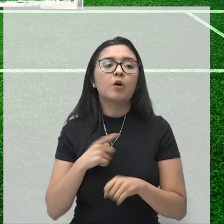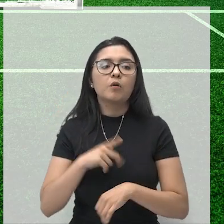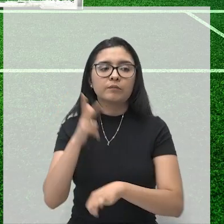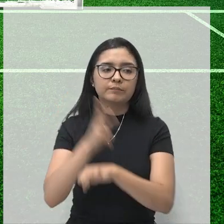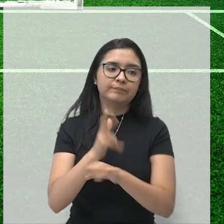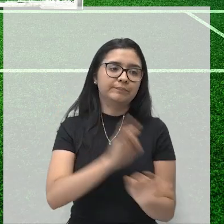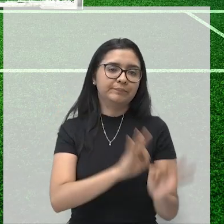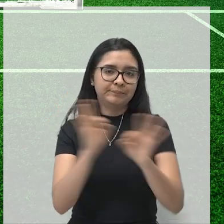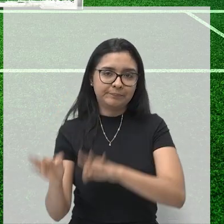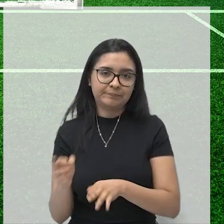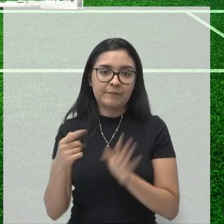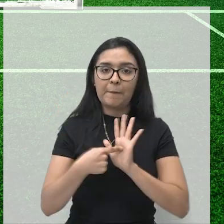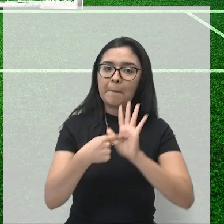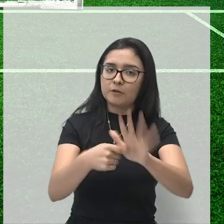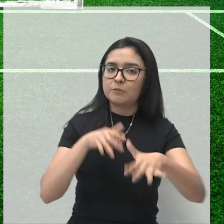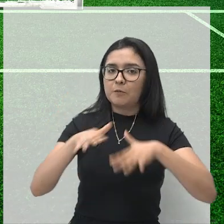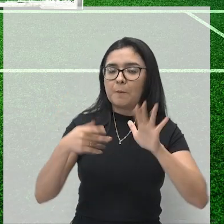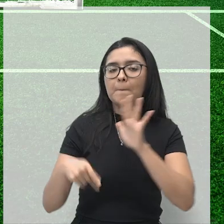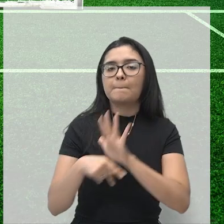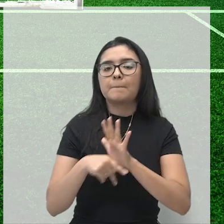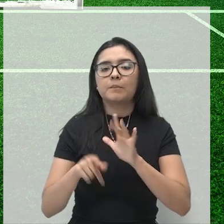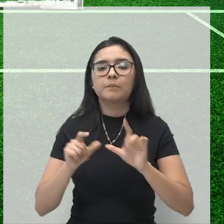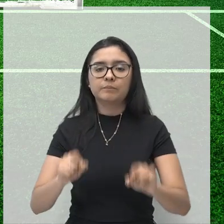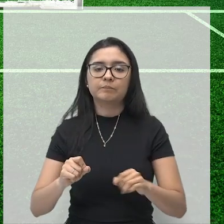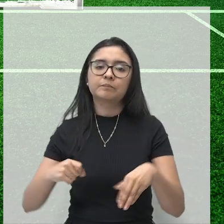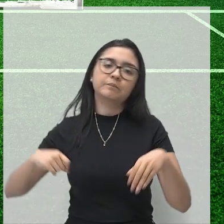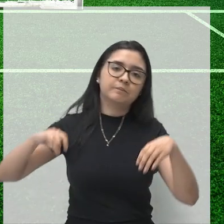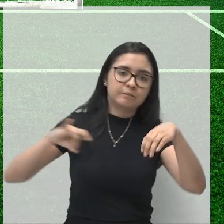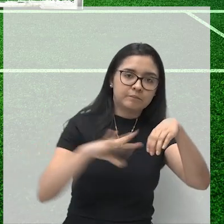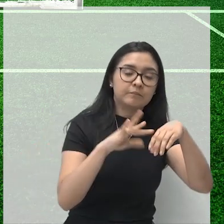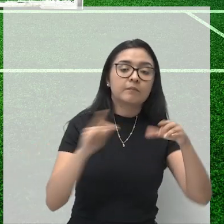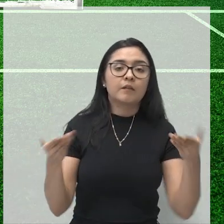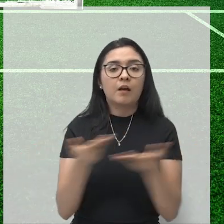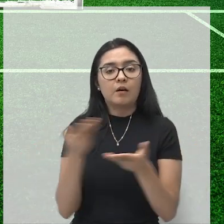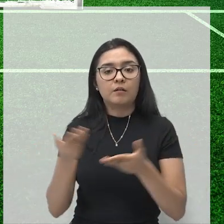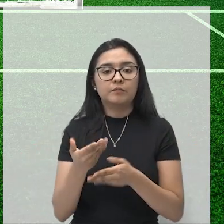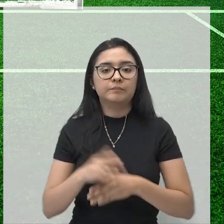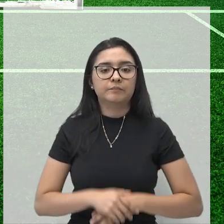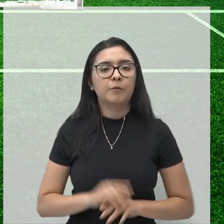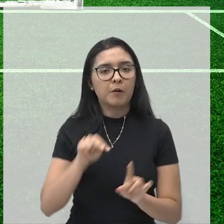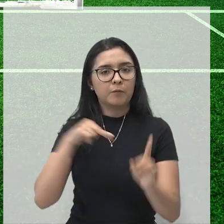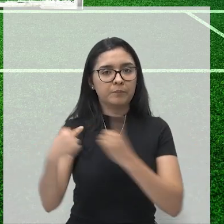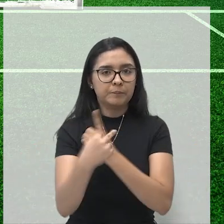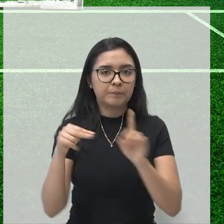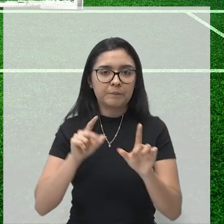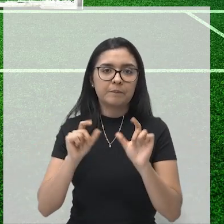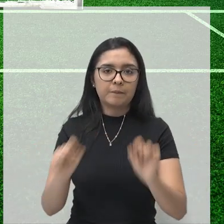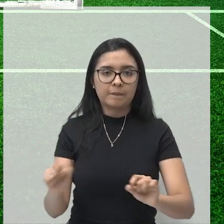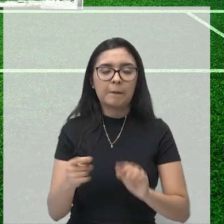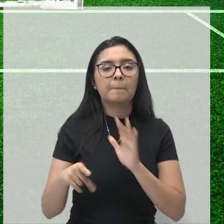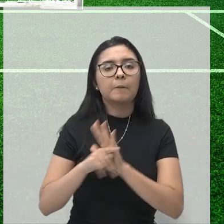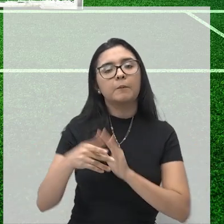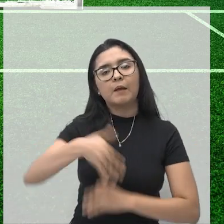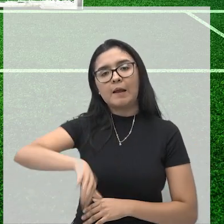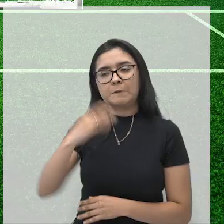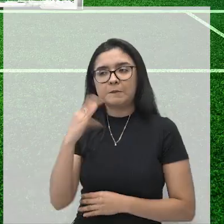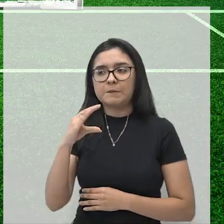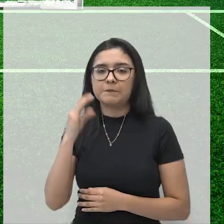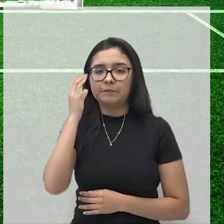VT, que vai mostrar os movimentos do passe para o gol, agora com um novo olhar, com o olhar da ciência.